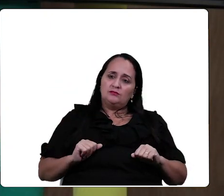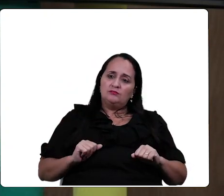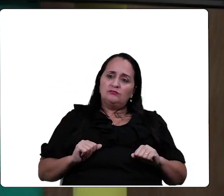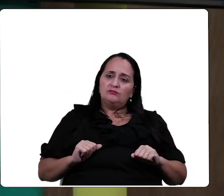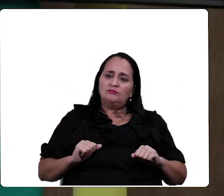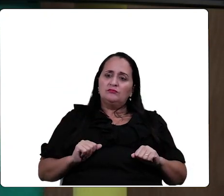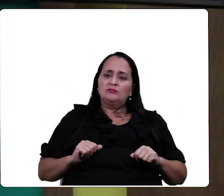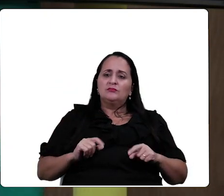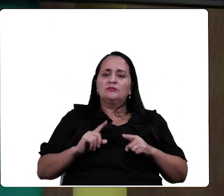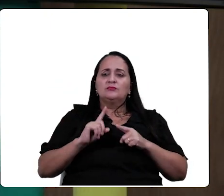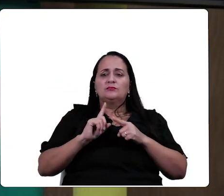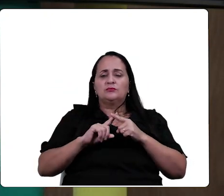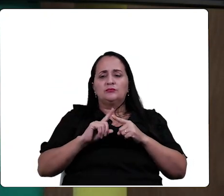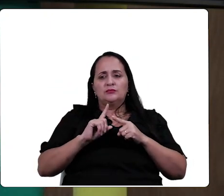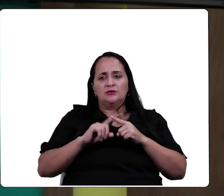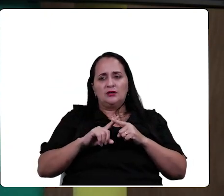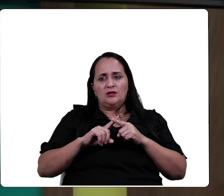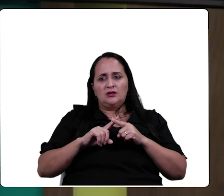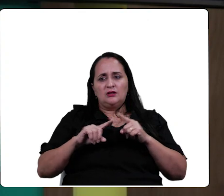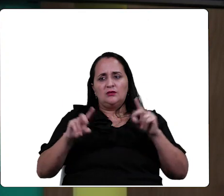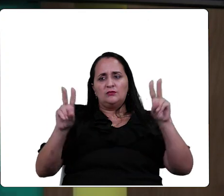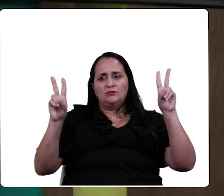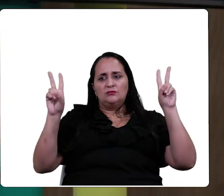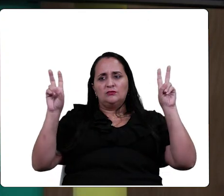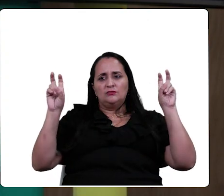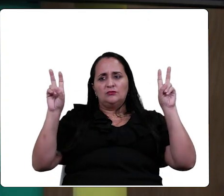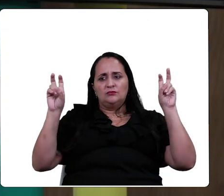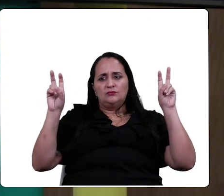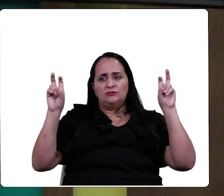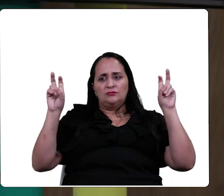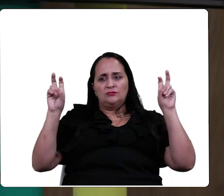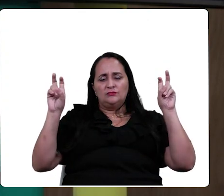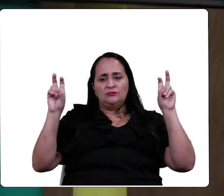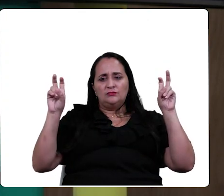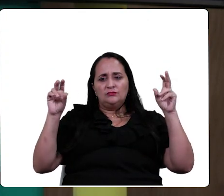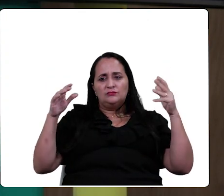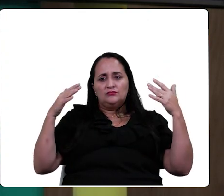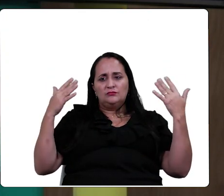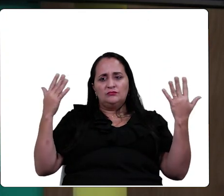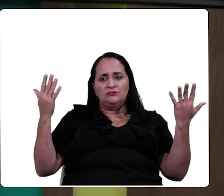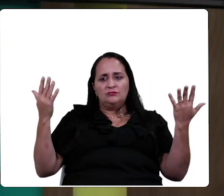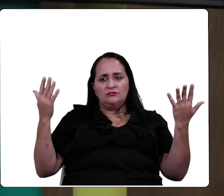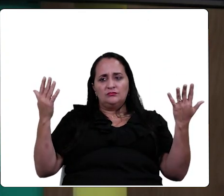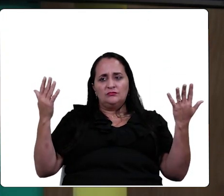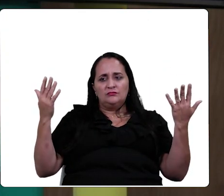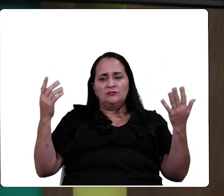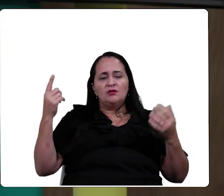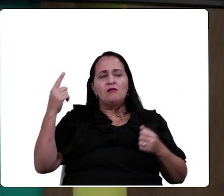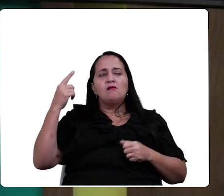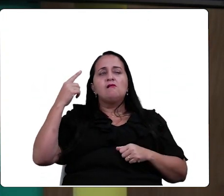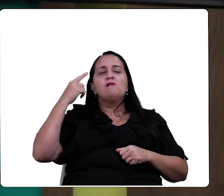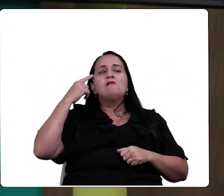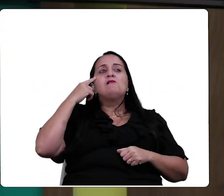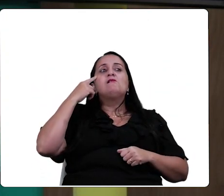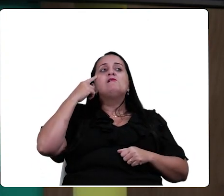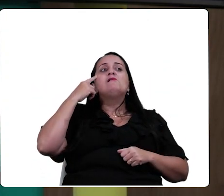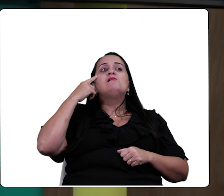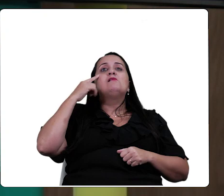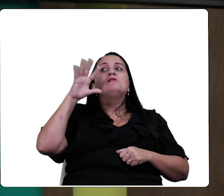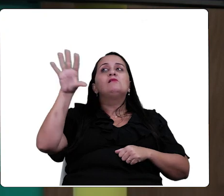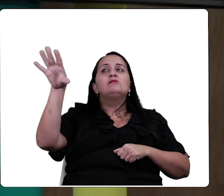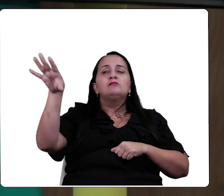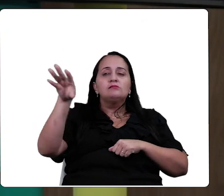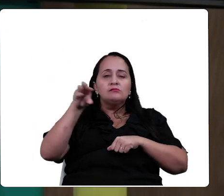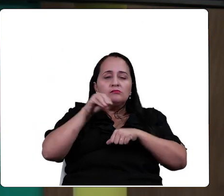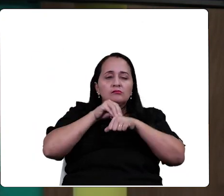das mãos. Porque o título também, olha só, o título também me trouxe essa pista.